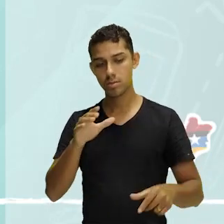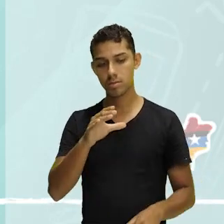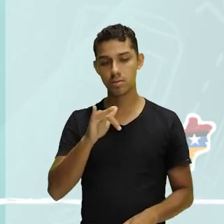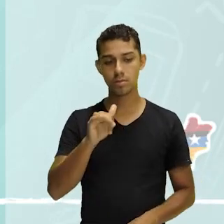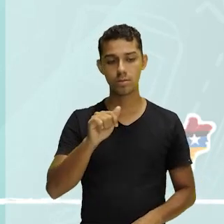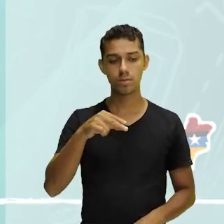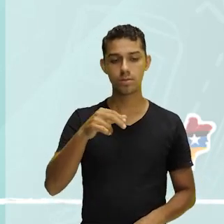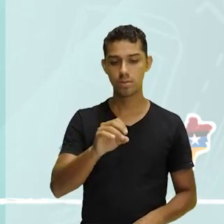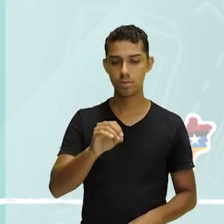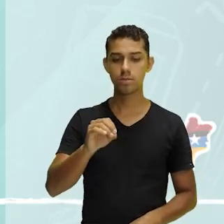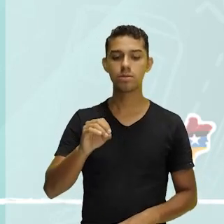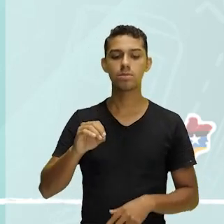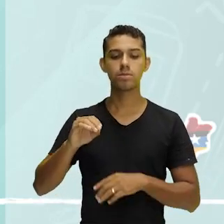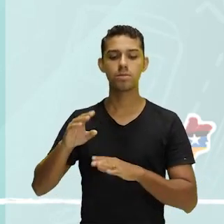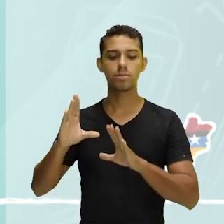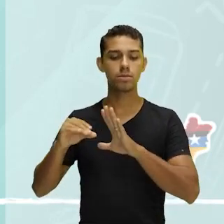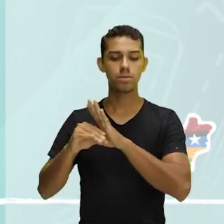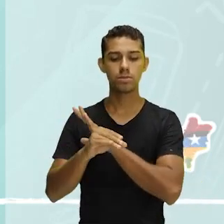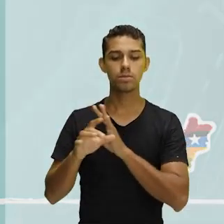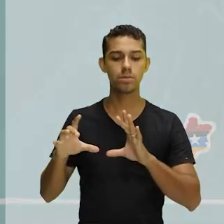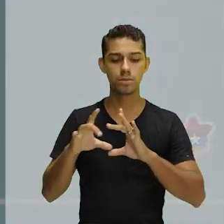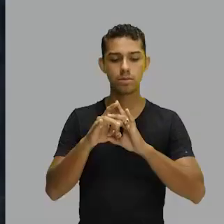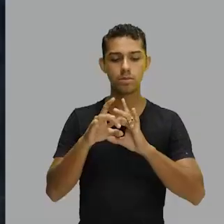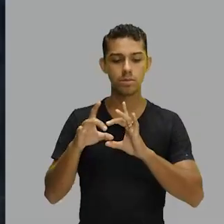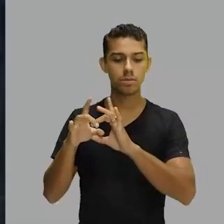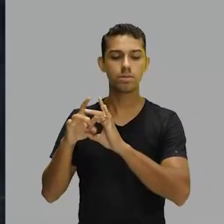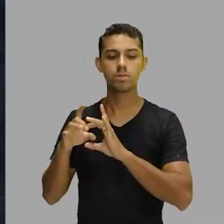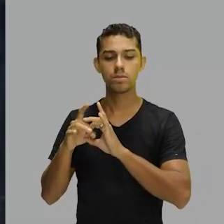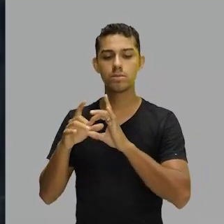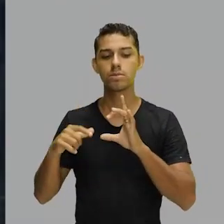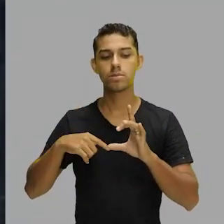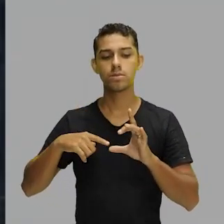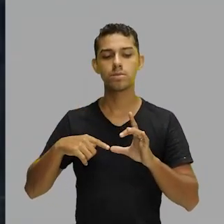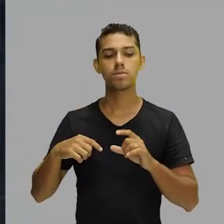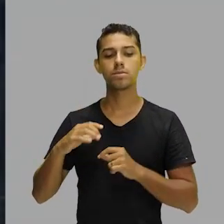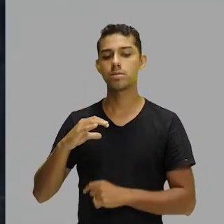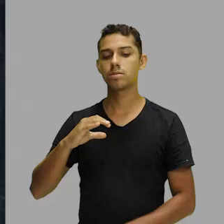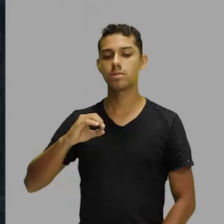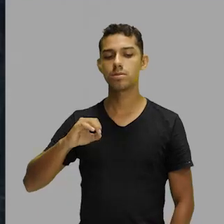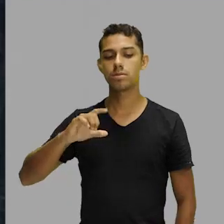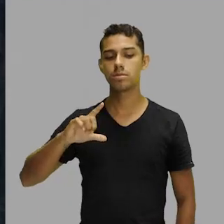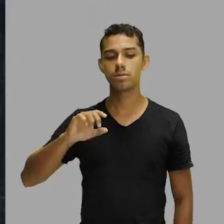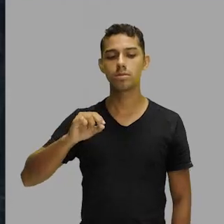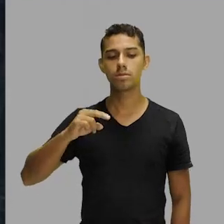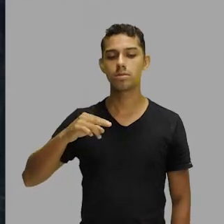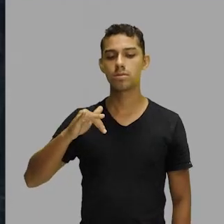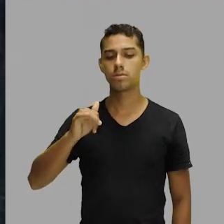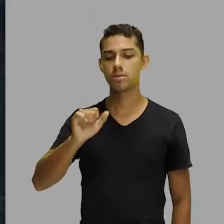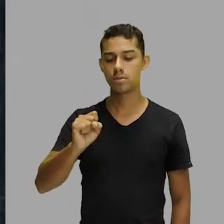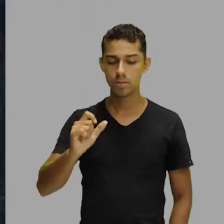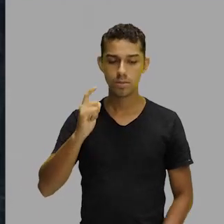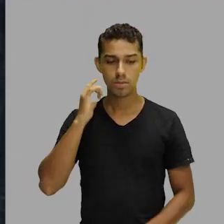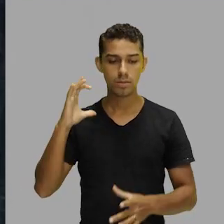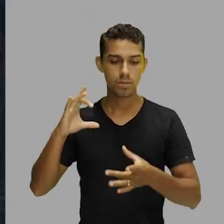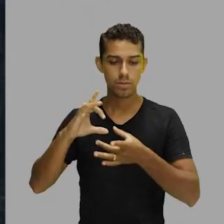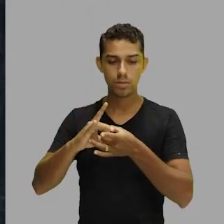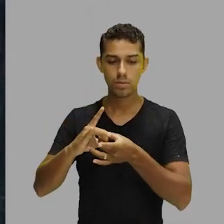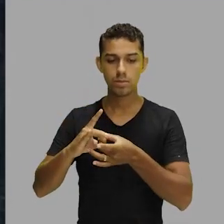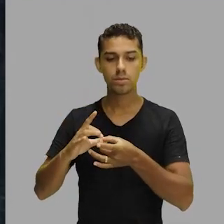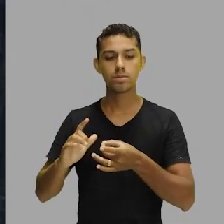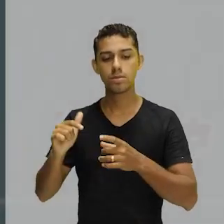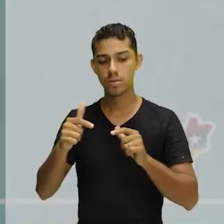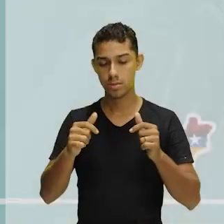cianobactérias interligadas. Observe que elas estão formando várias colônias, né? Uma célula ligada na outra,